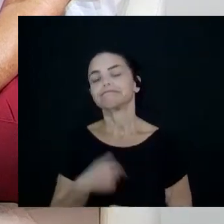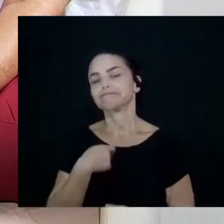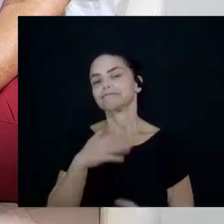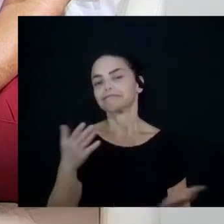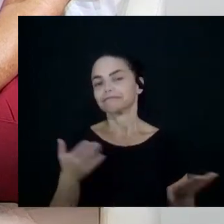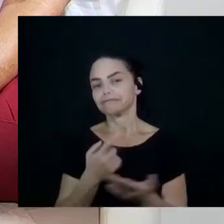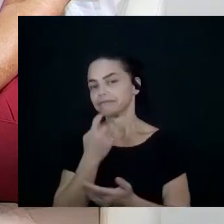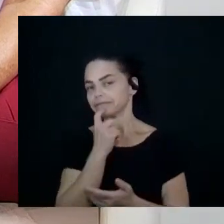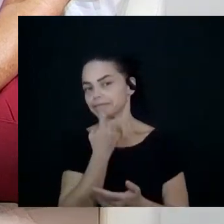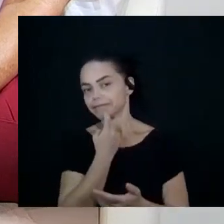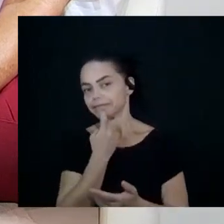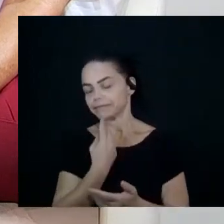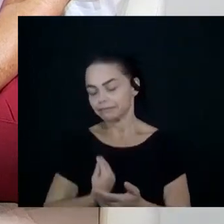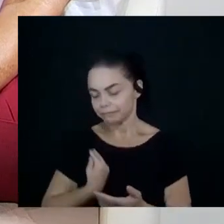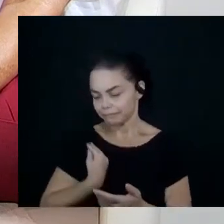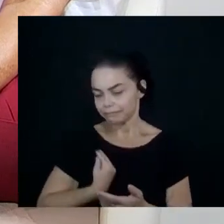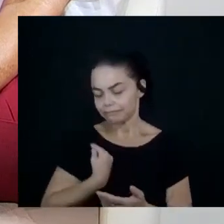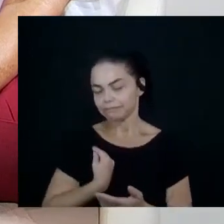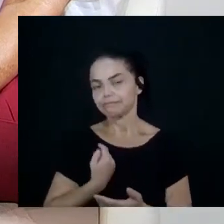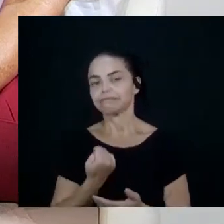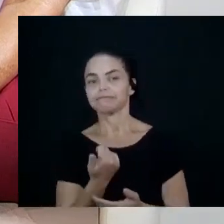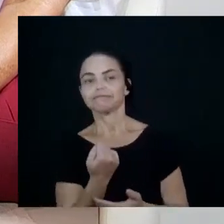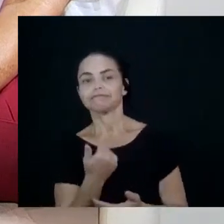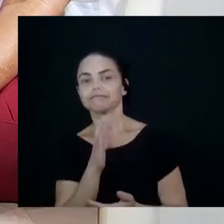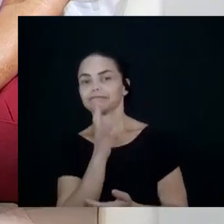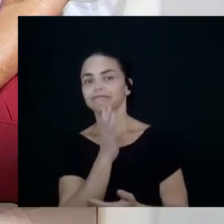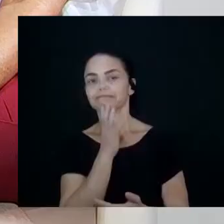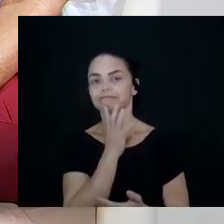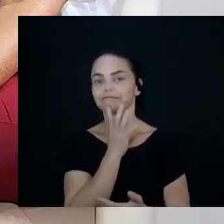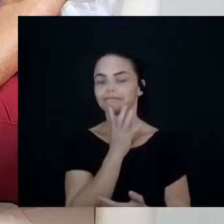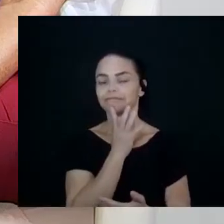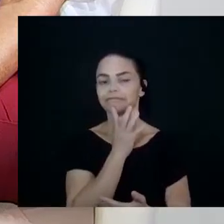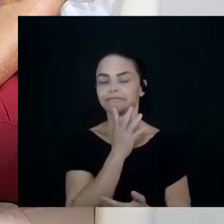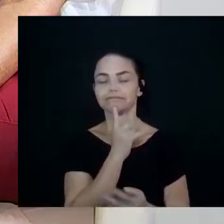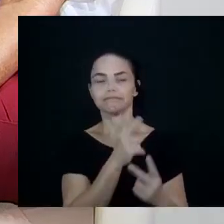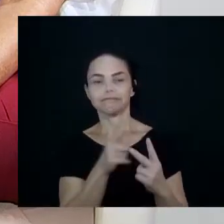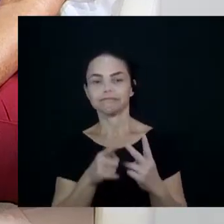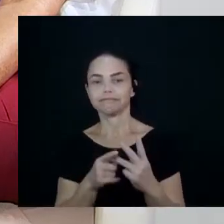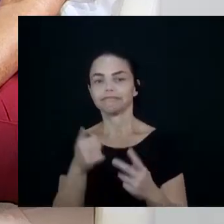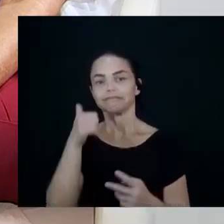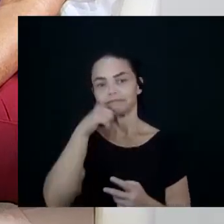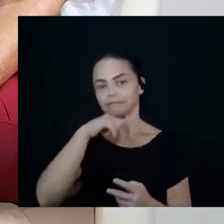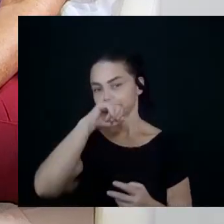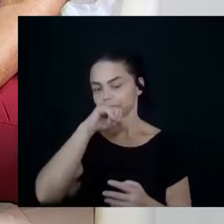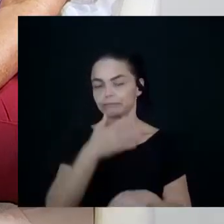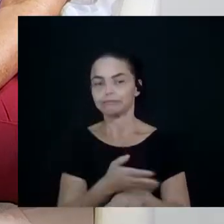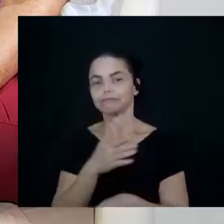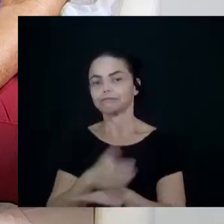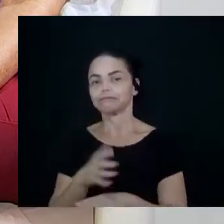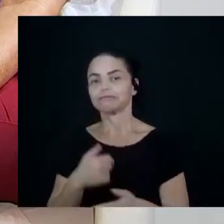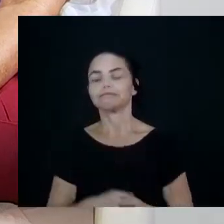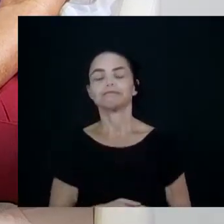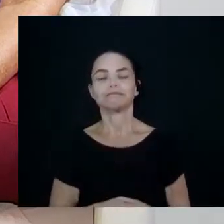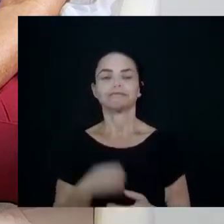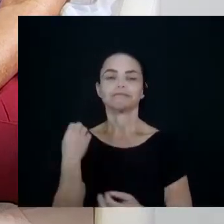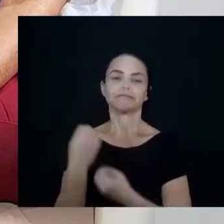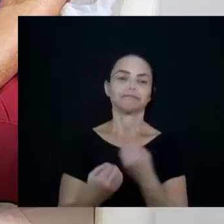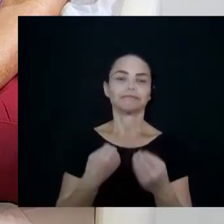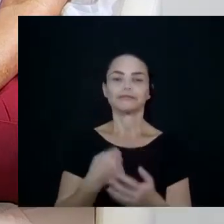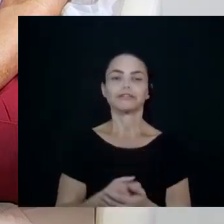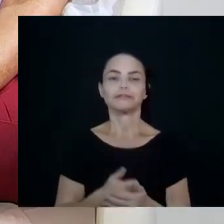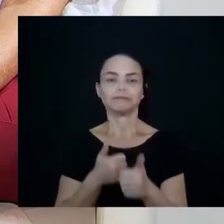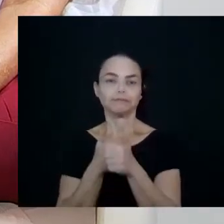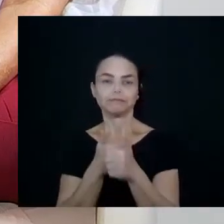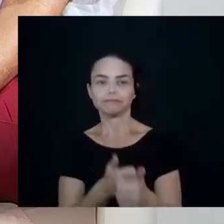no presencial, e daqui a pouco a gente vai conhecer inclusive histórias de 2 outras mães que fazem parte. Como que foi se aproximar